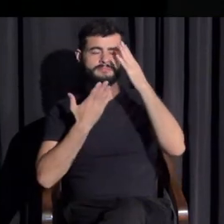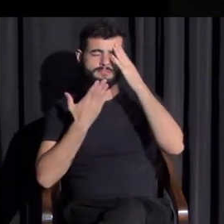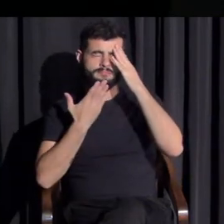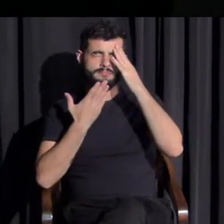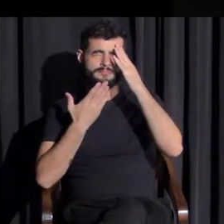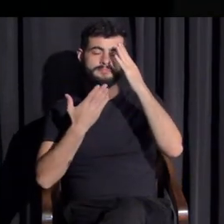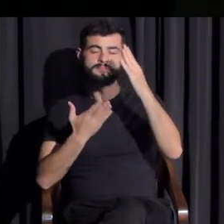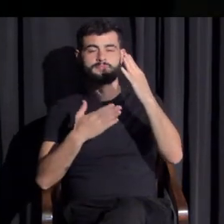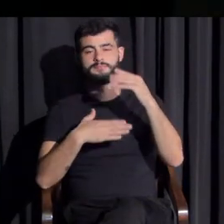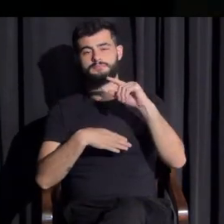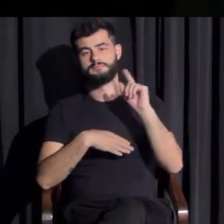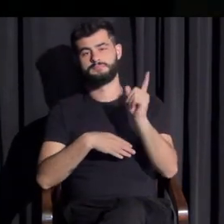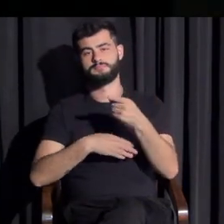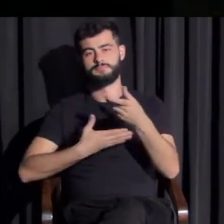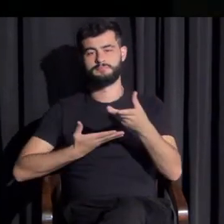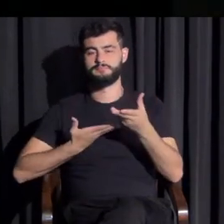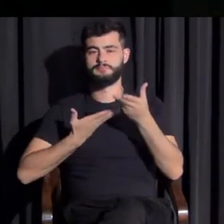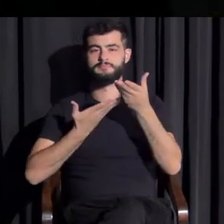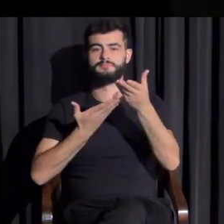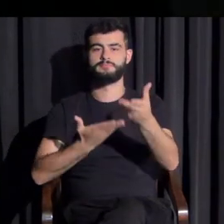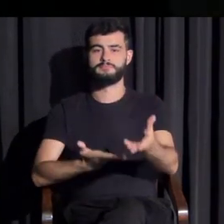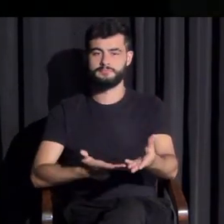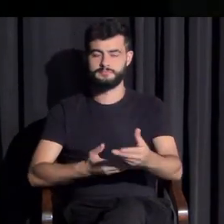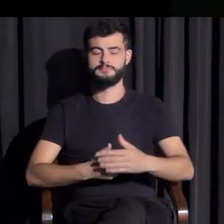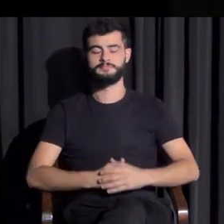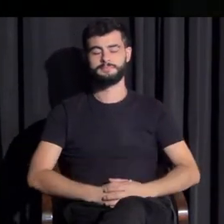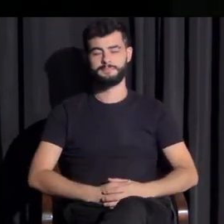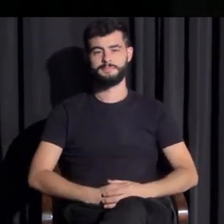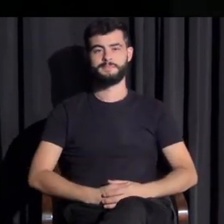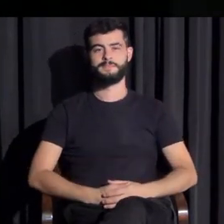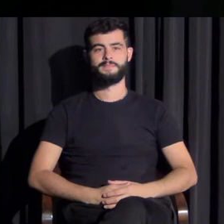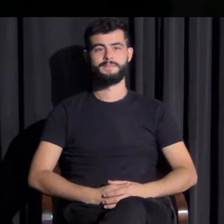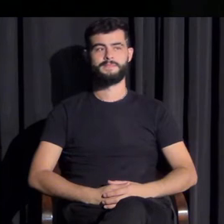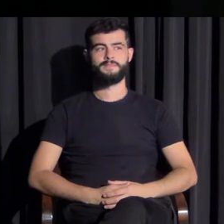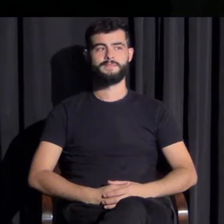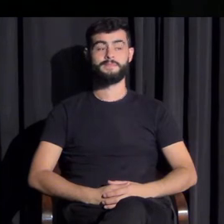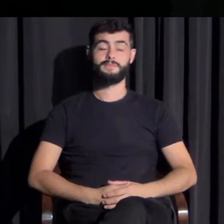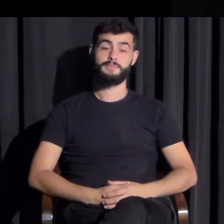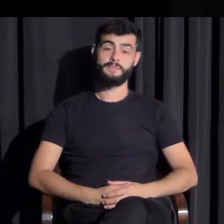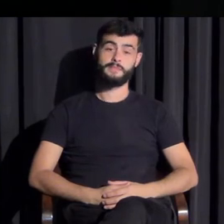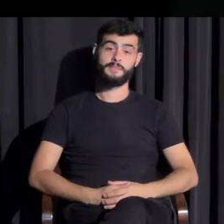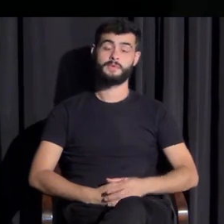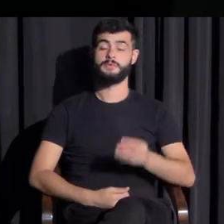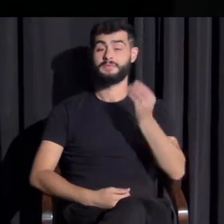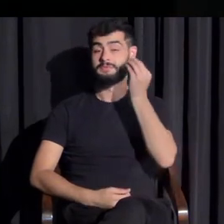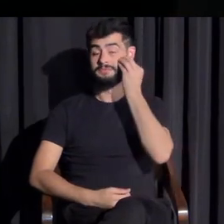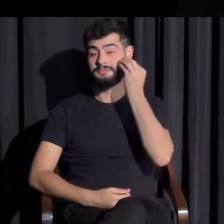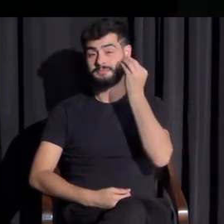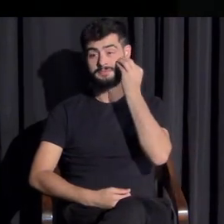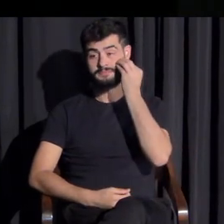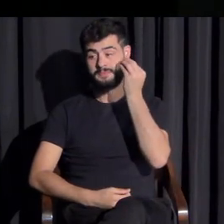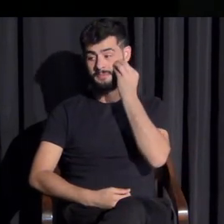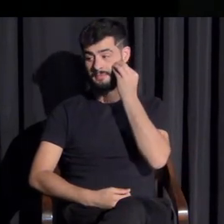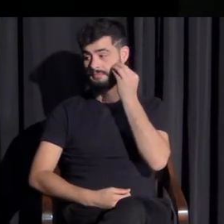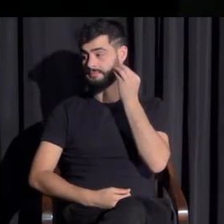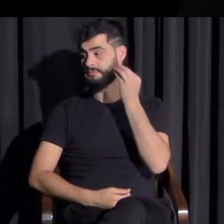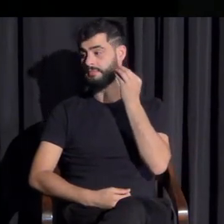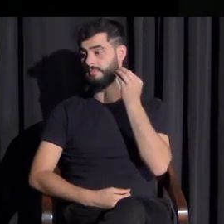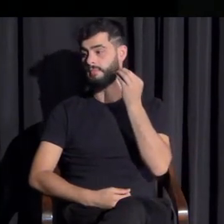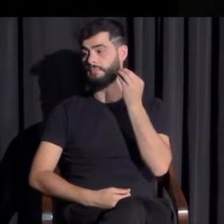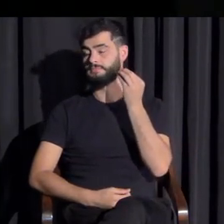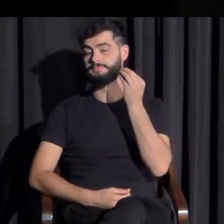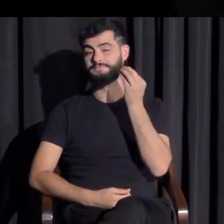pelo convite que me foi feito. E vou tentar aqui falar com